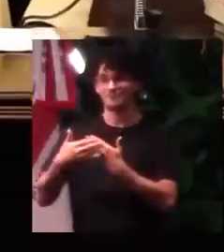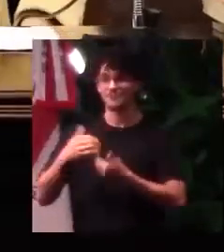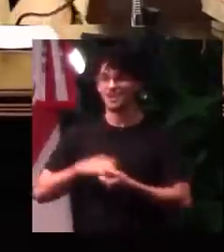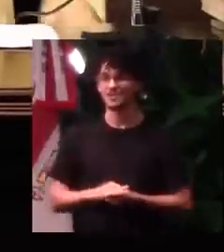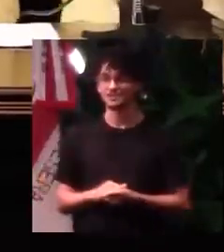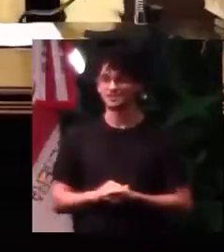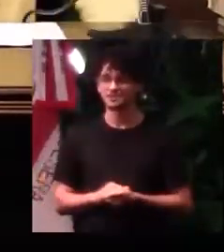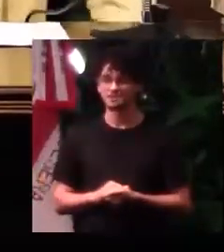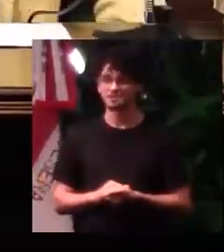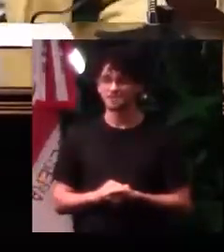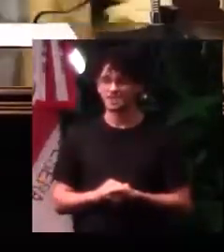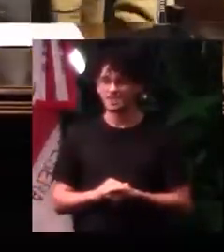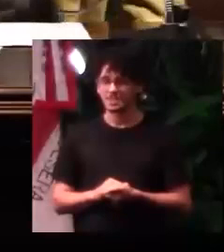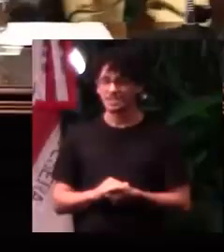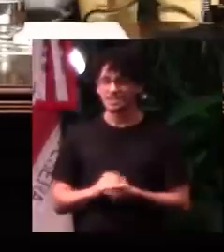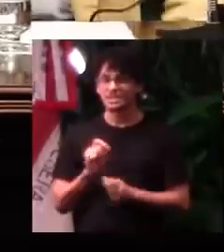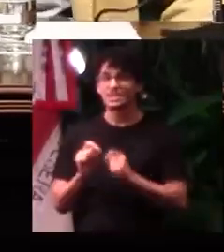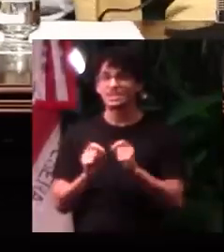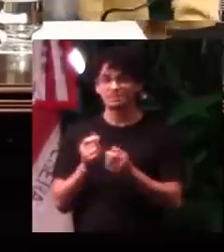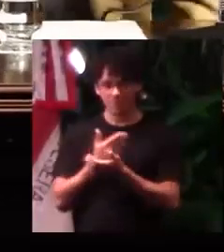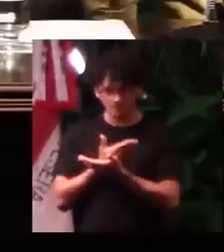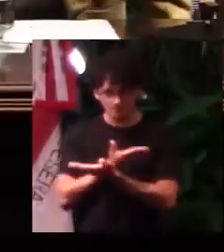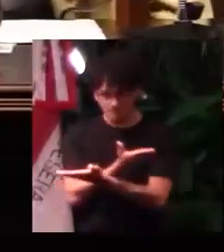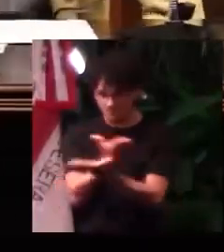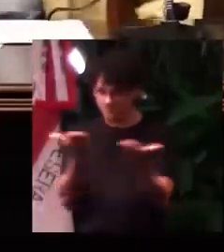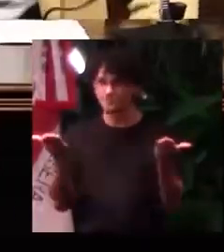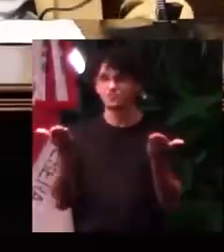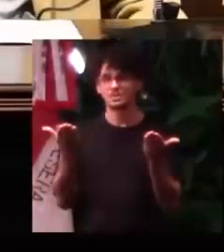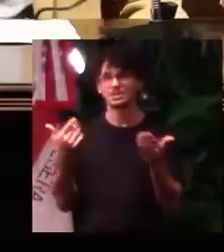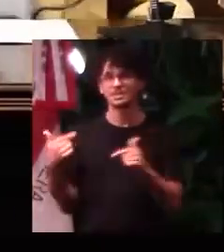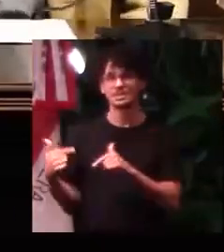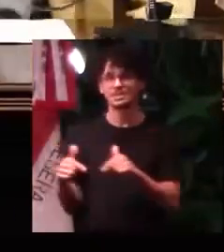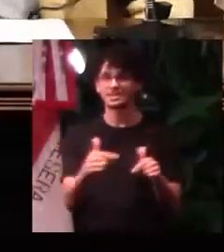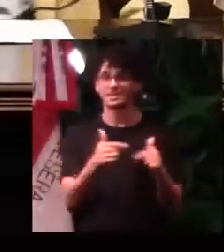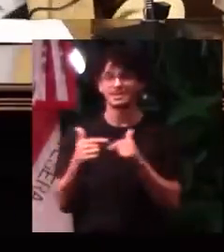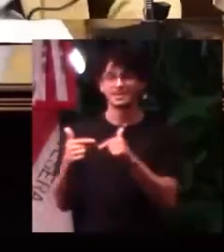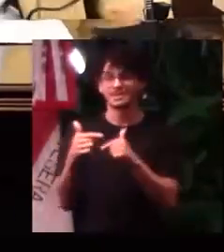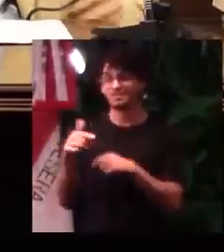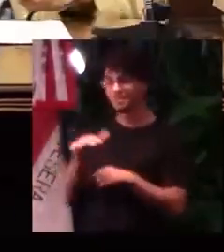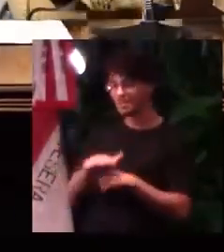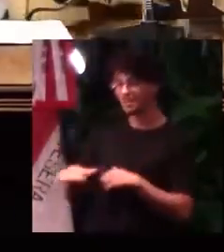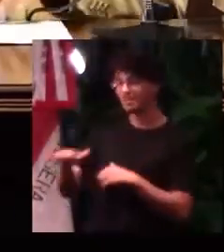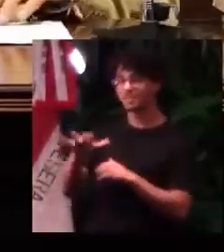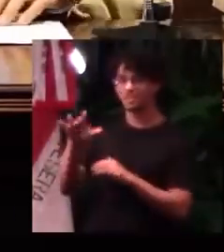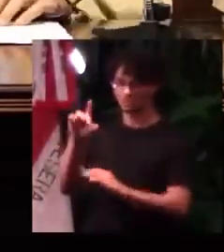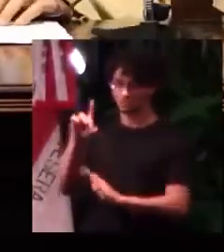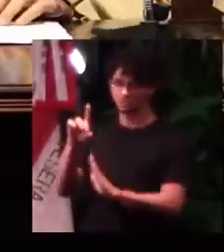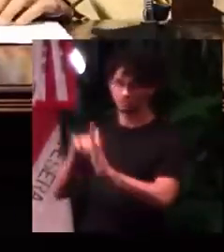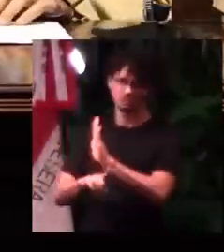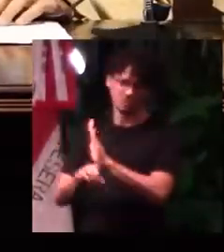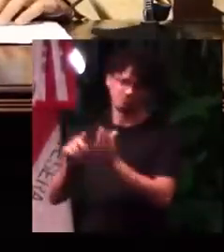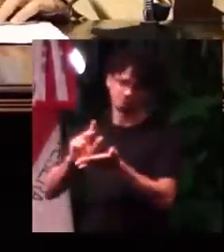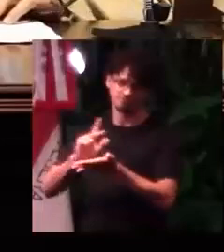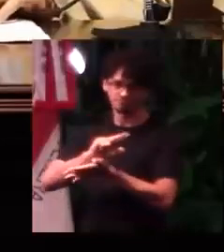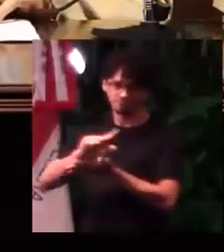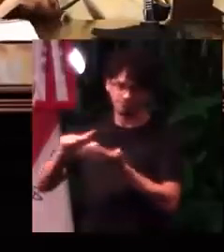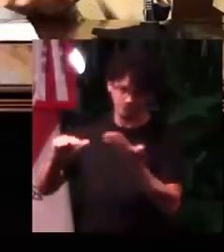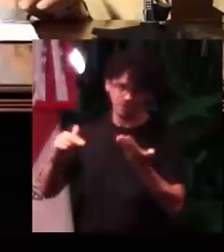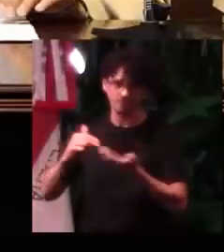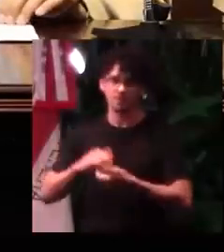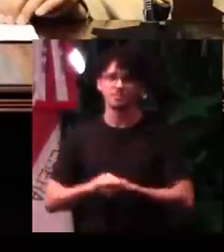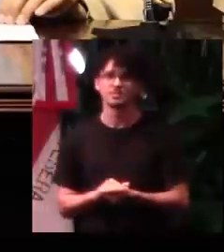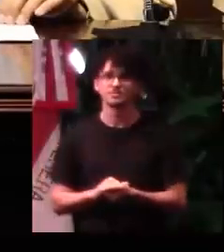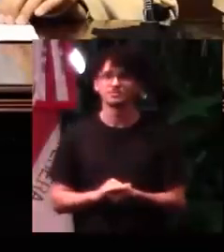Que para vocês que trabalham na área de direito, de várias formas,